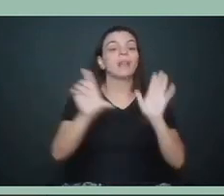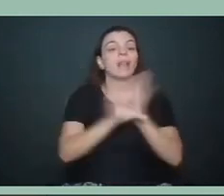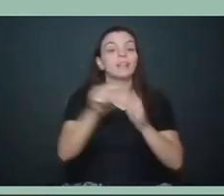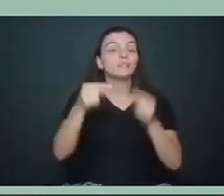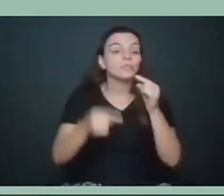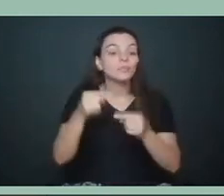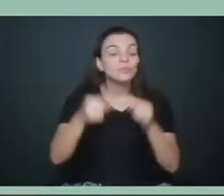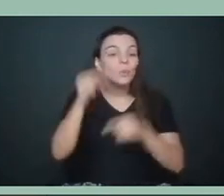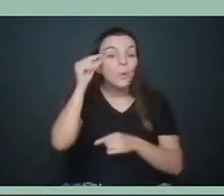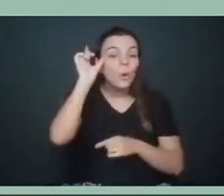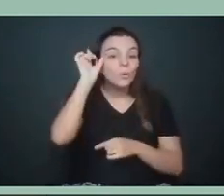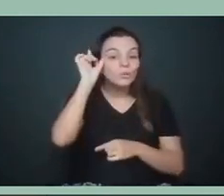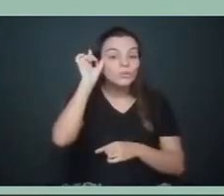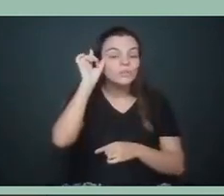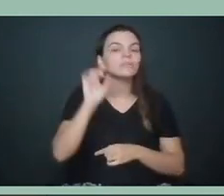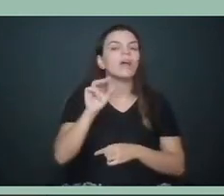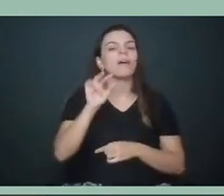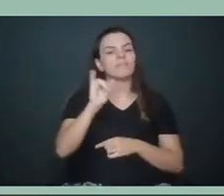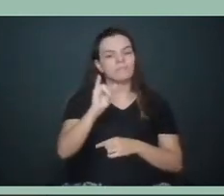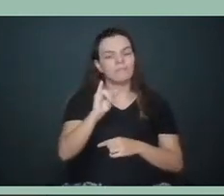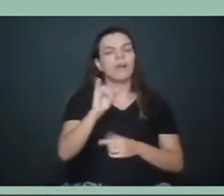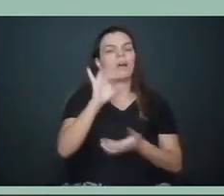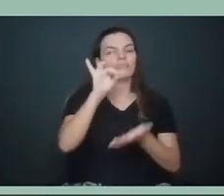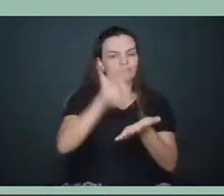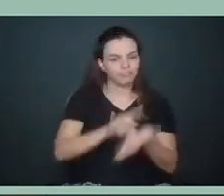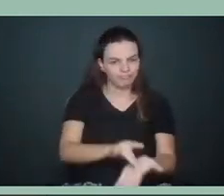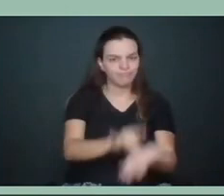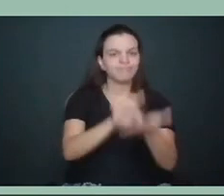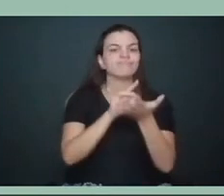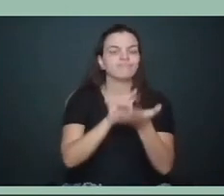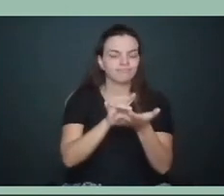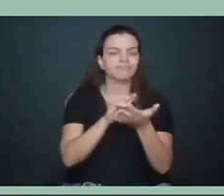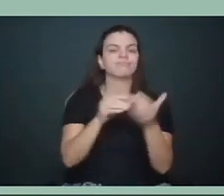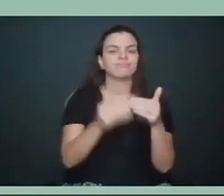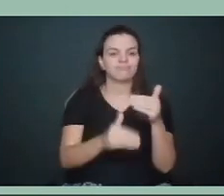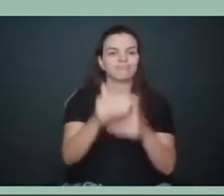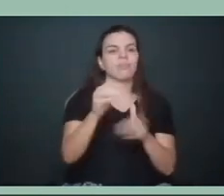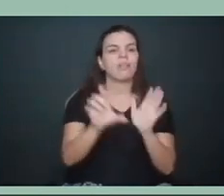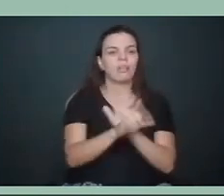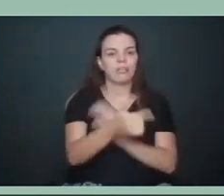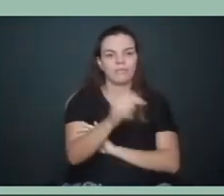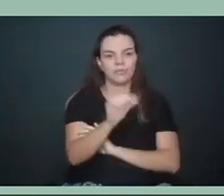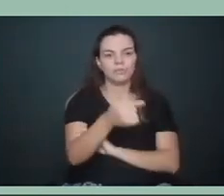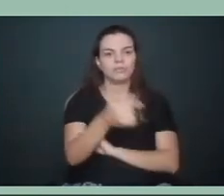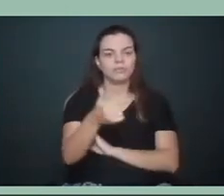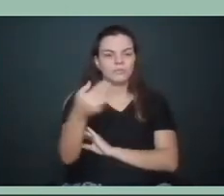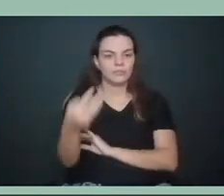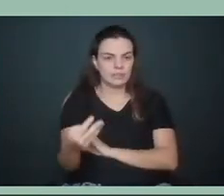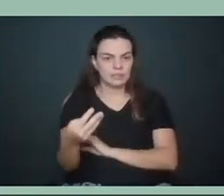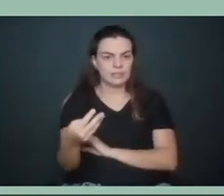ser agora regulamentada nos próximos dias. A Lei 20.223, ela